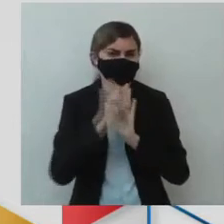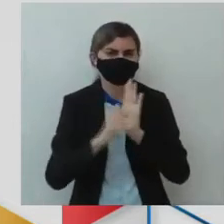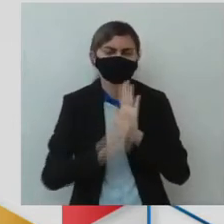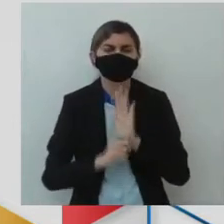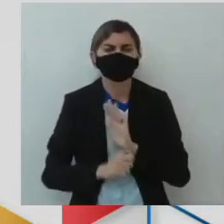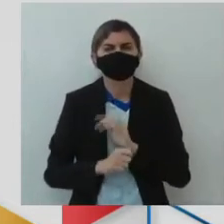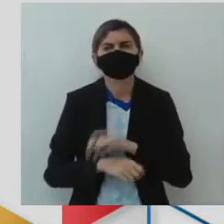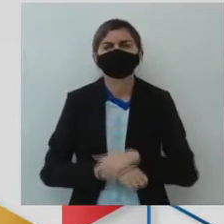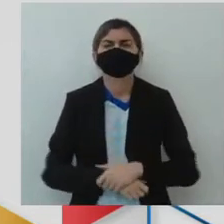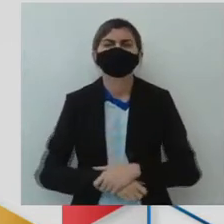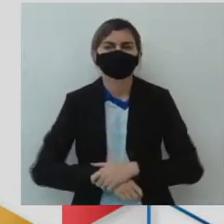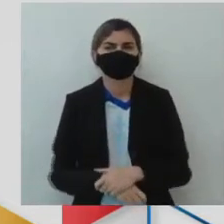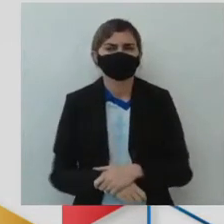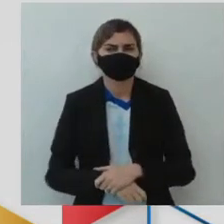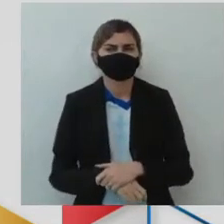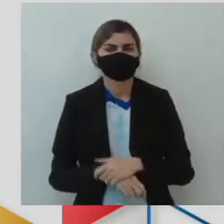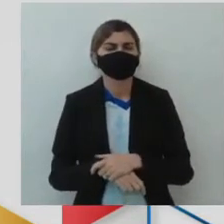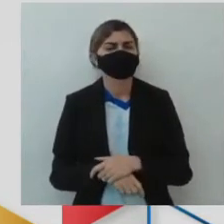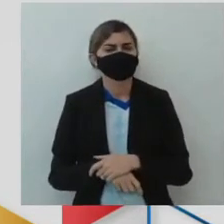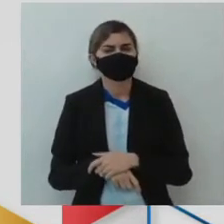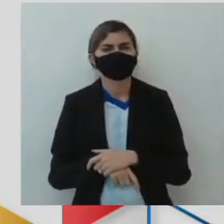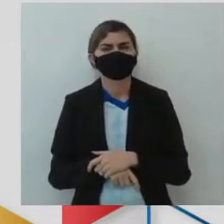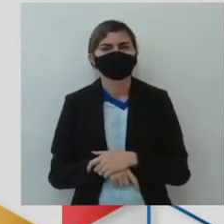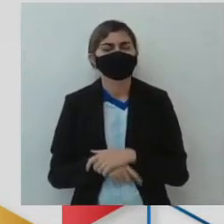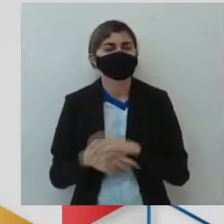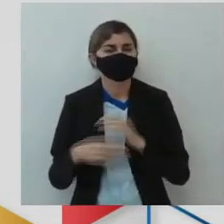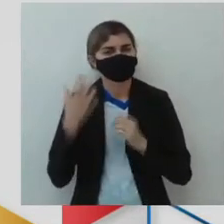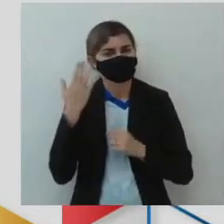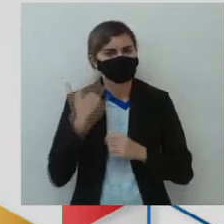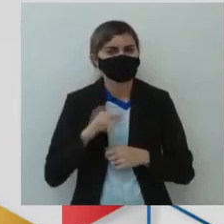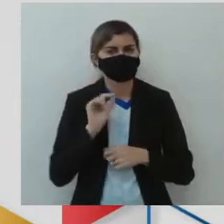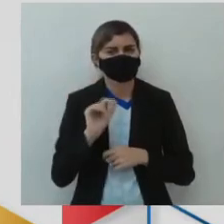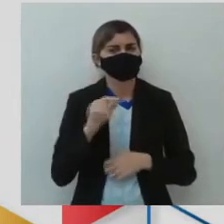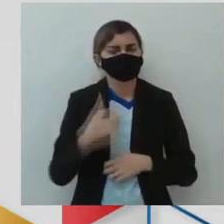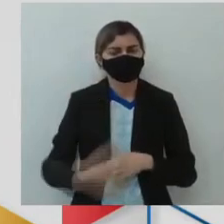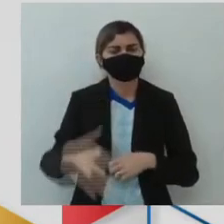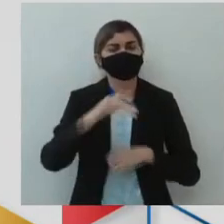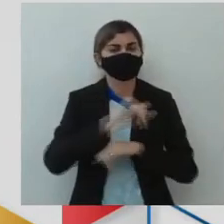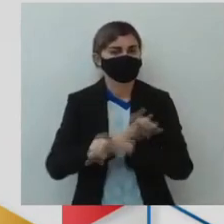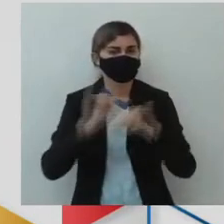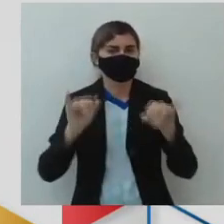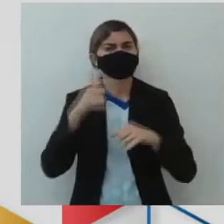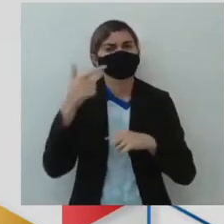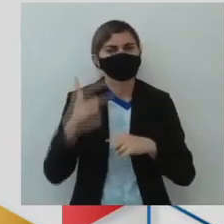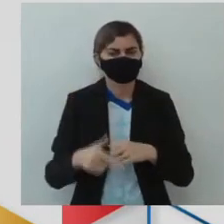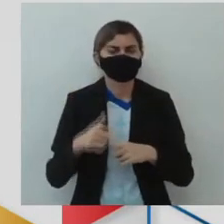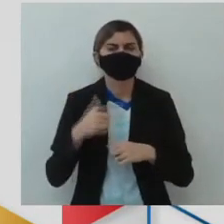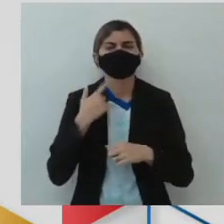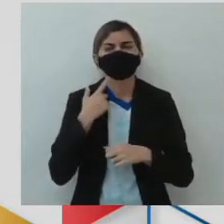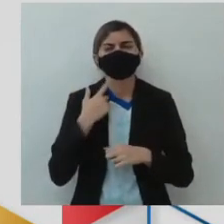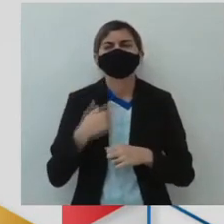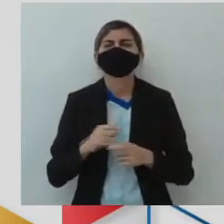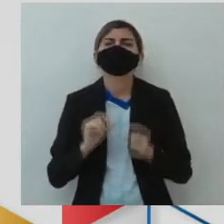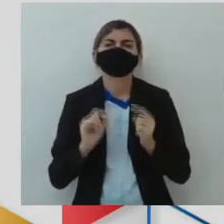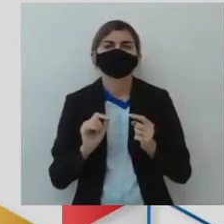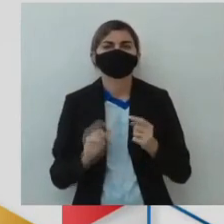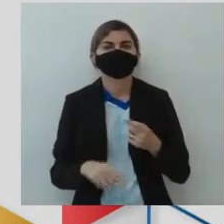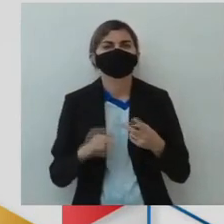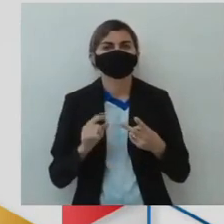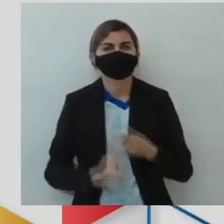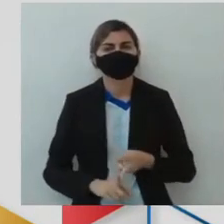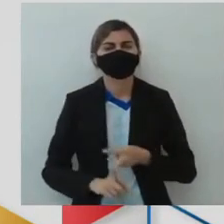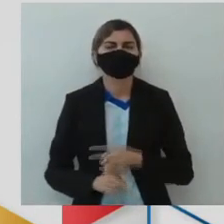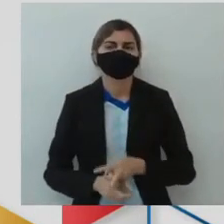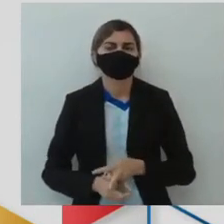não achar doente eu sei Orly saber o que você vai dizer oralmente makeup for para